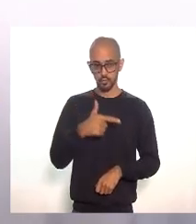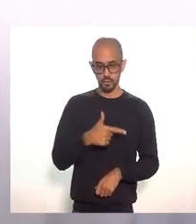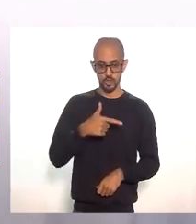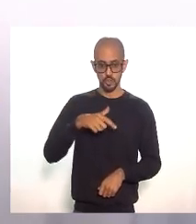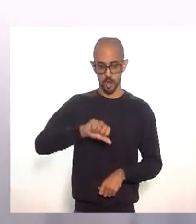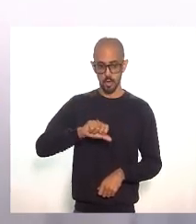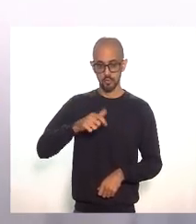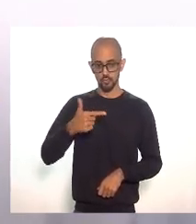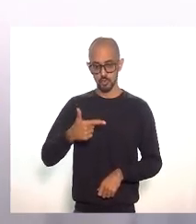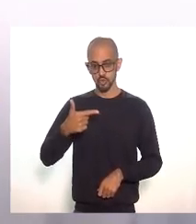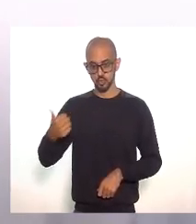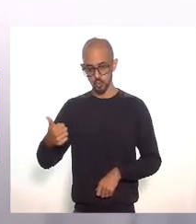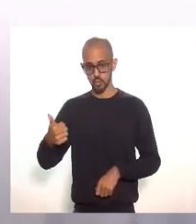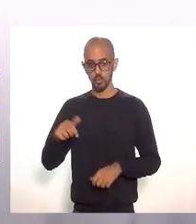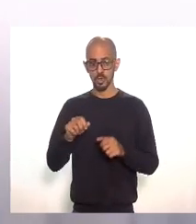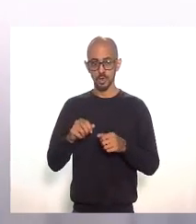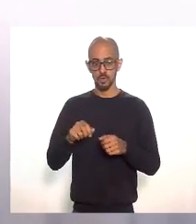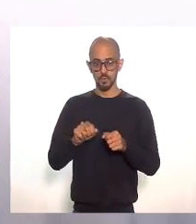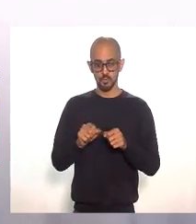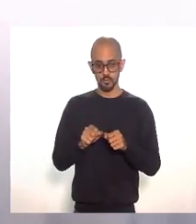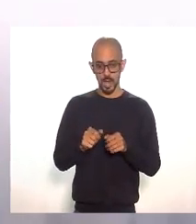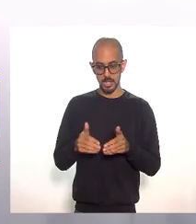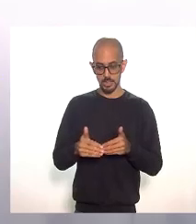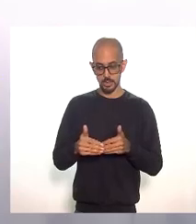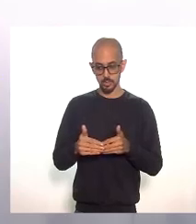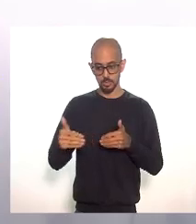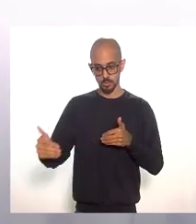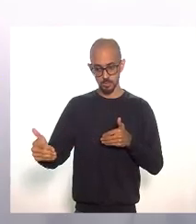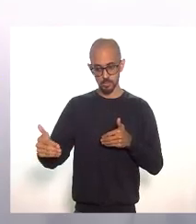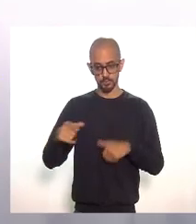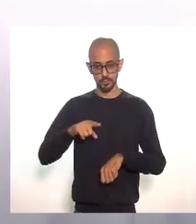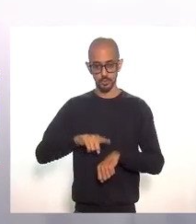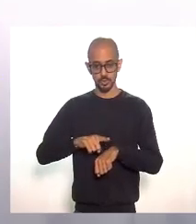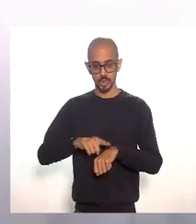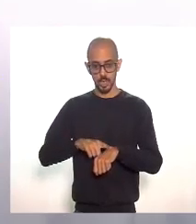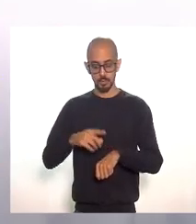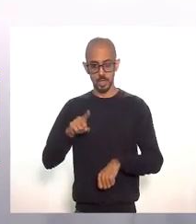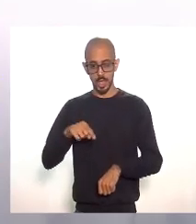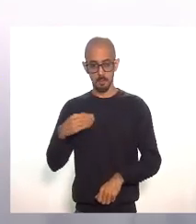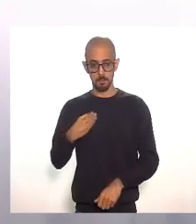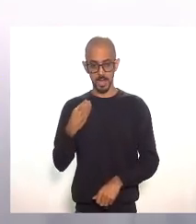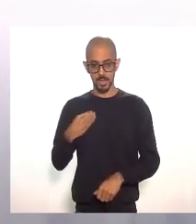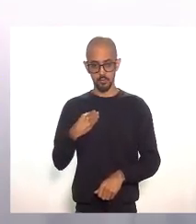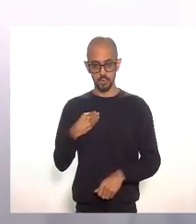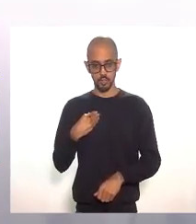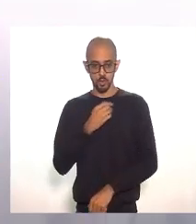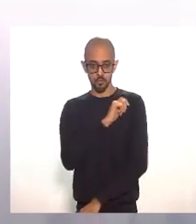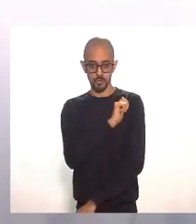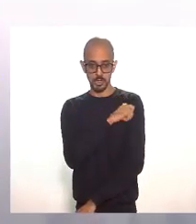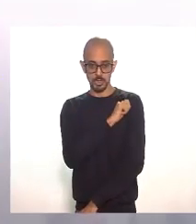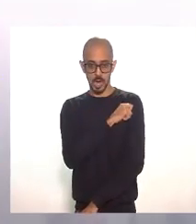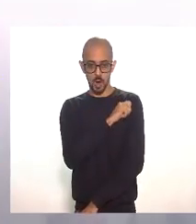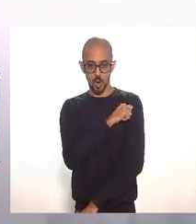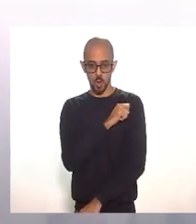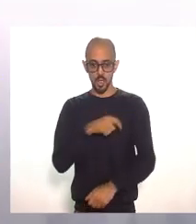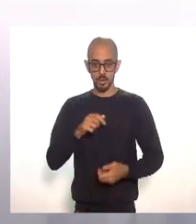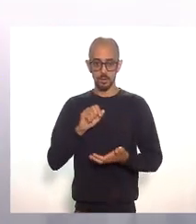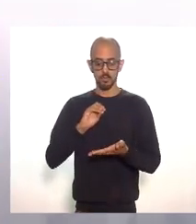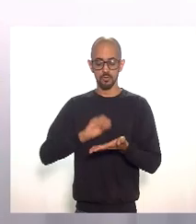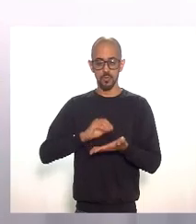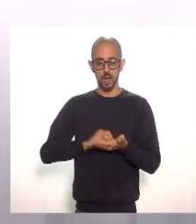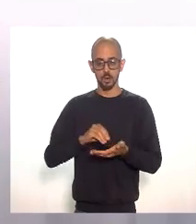prorrogam disposições de convênios que concedem benefícios fiscais. Pendente de pareceres das comissões de Constituição e Justiça,